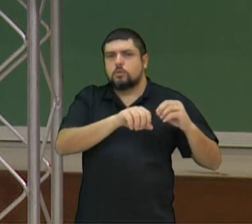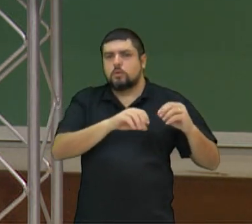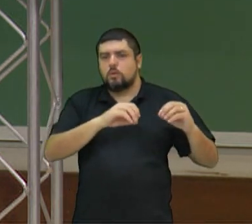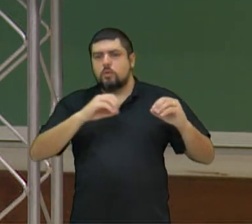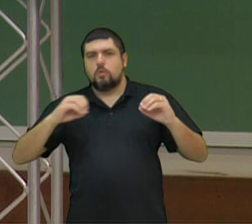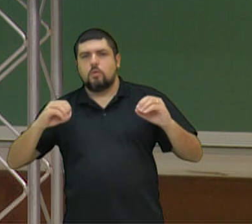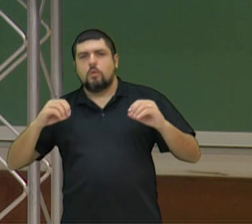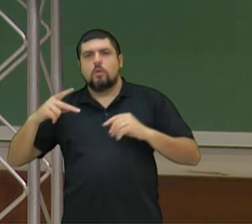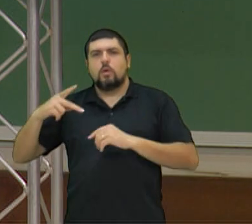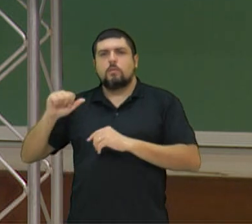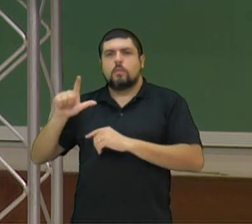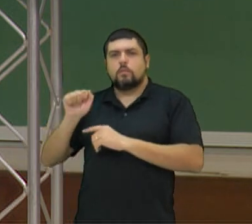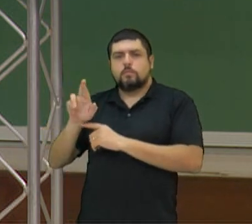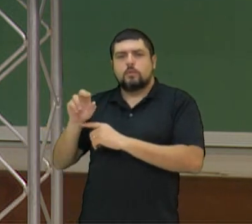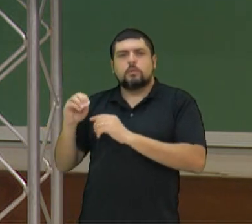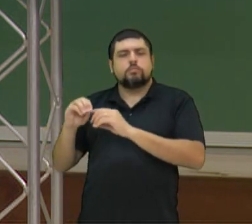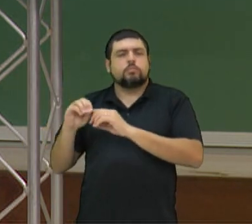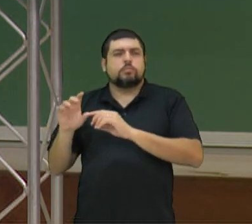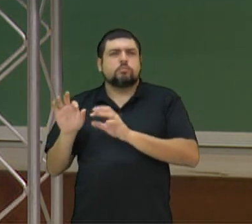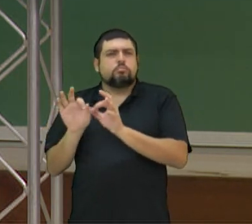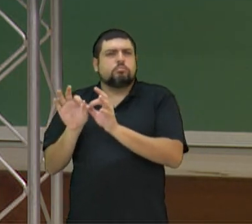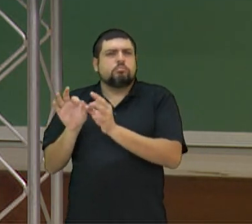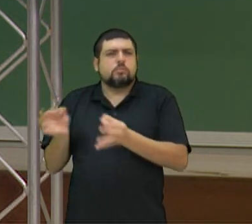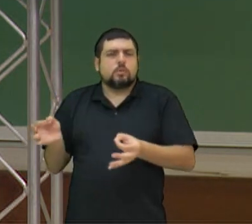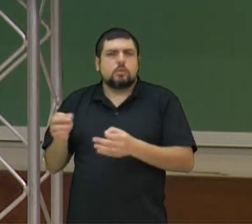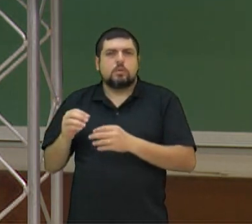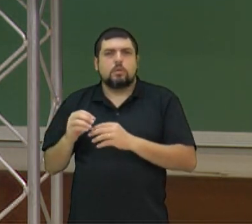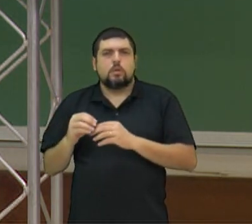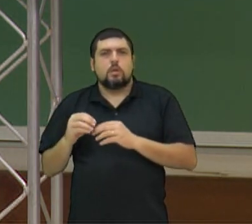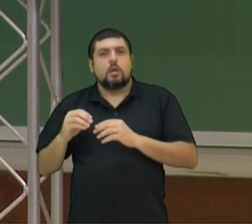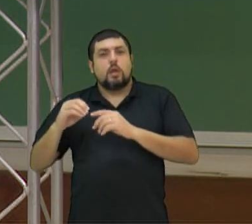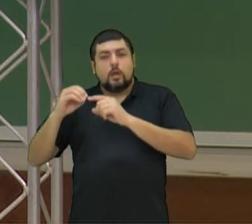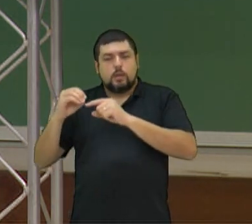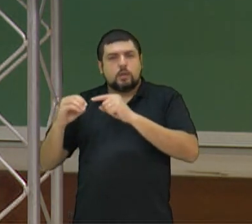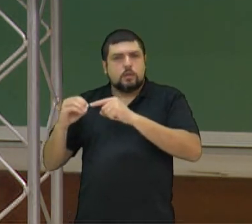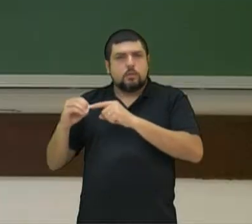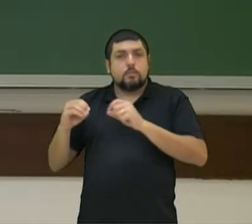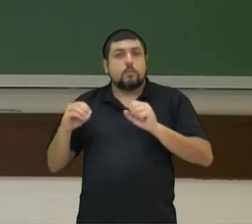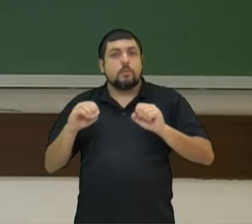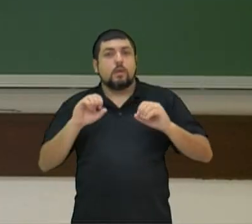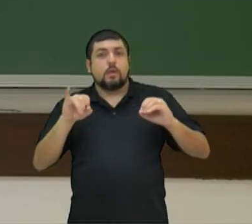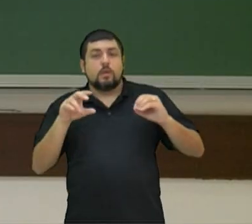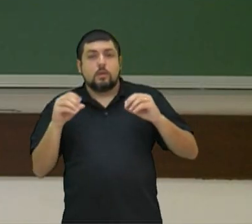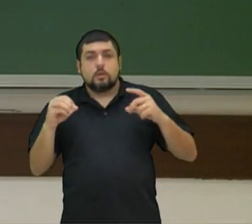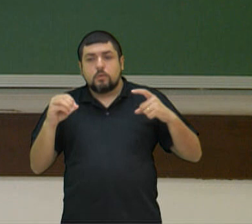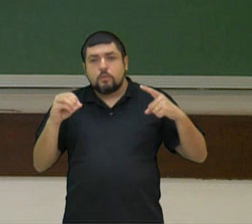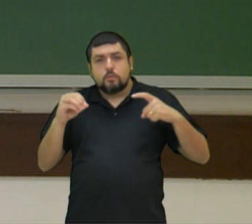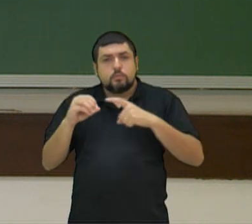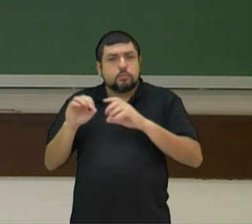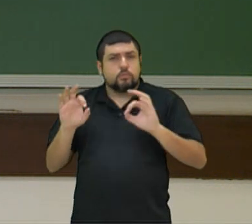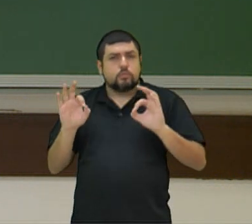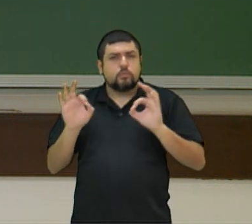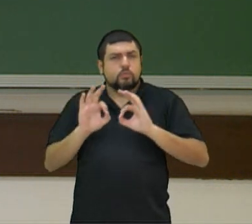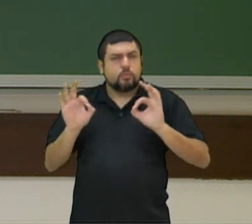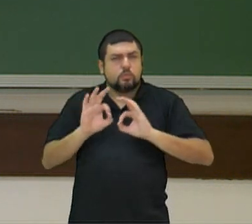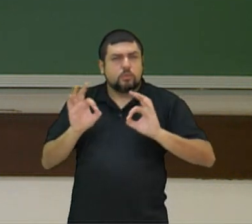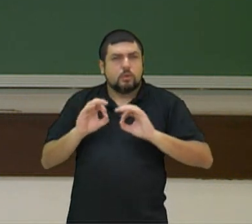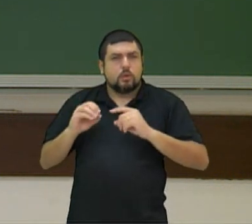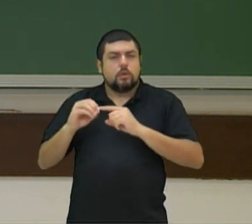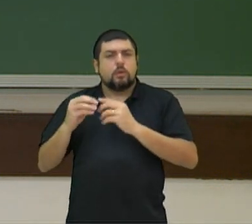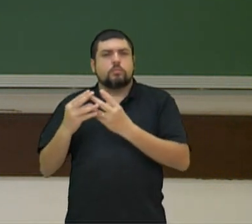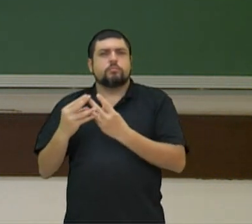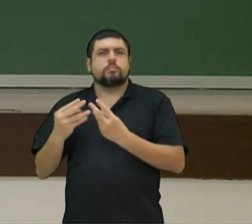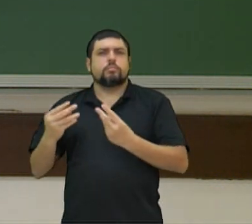vai ter o mínimo necessário ali. Tanto é que ele é uma célula que ele vai, caso não haja fecundação, ele vai se